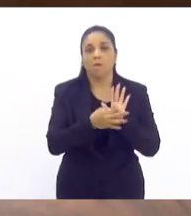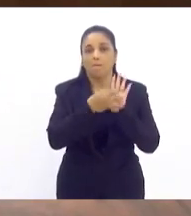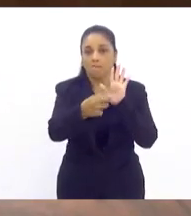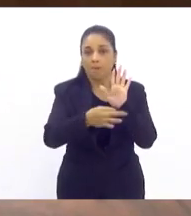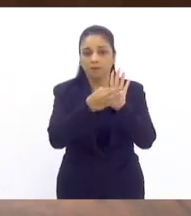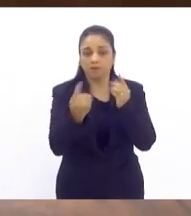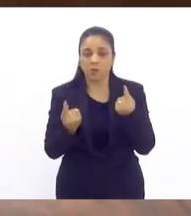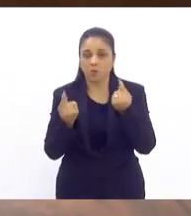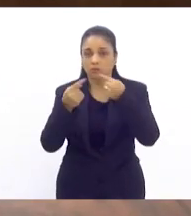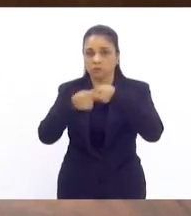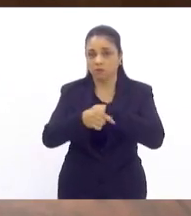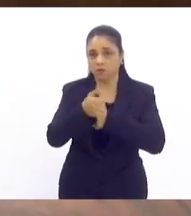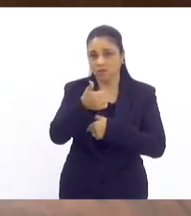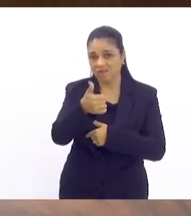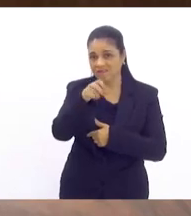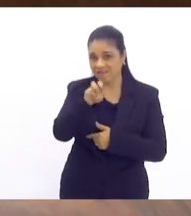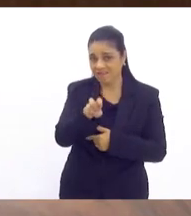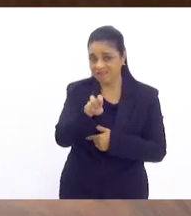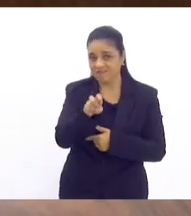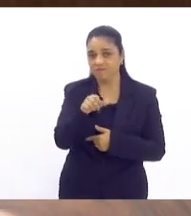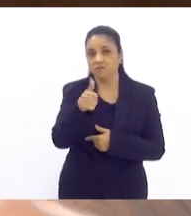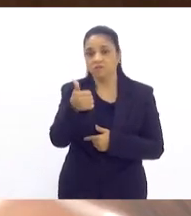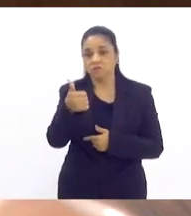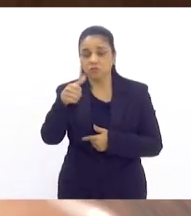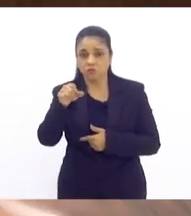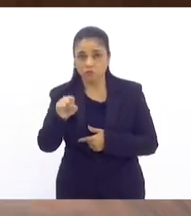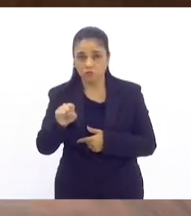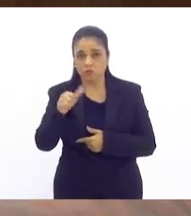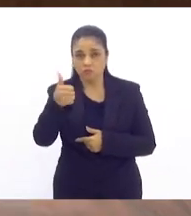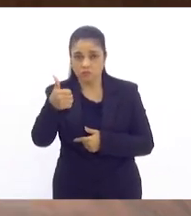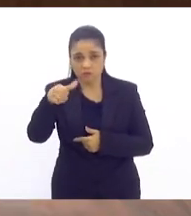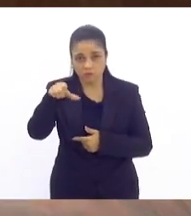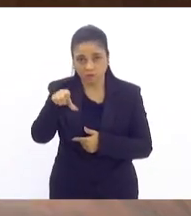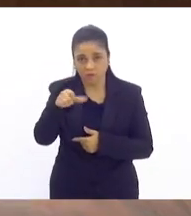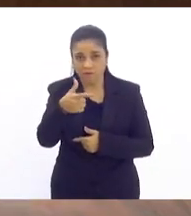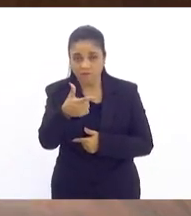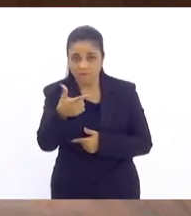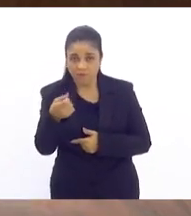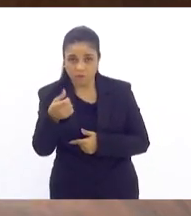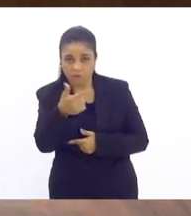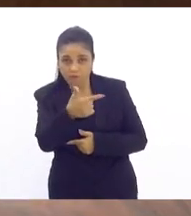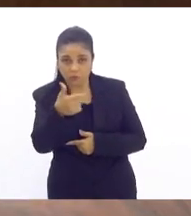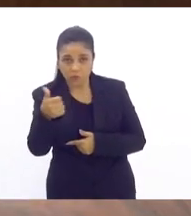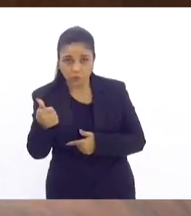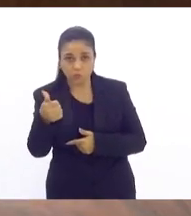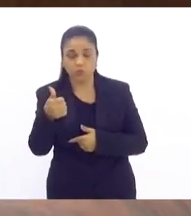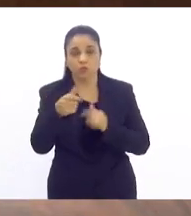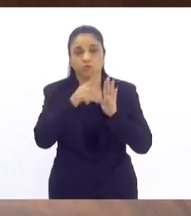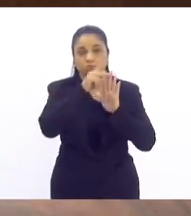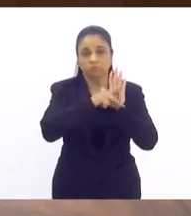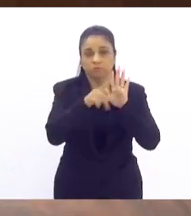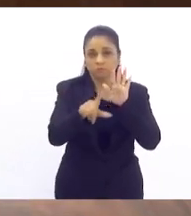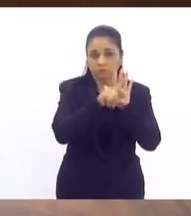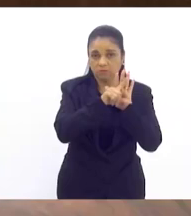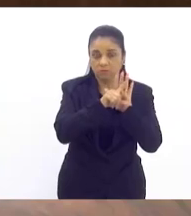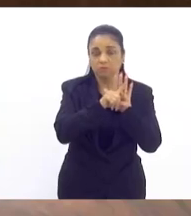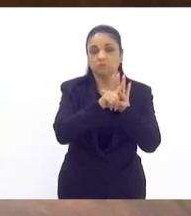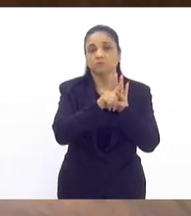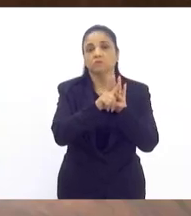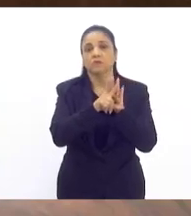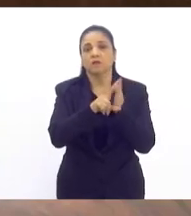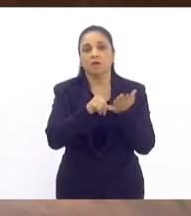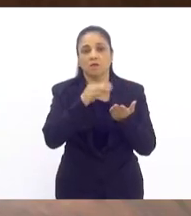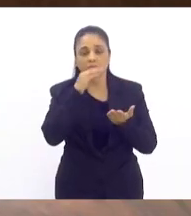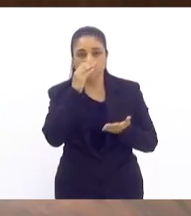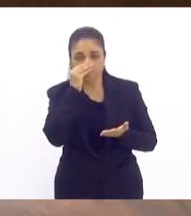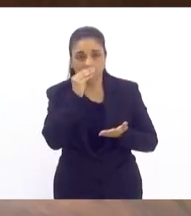as emendas 15 18 19 20 21 pois o artigo quinto do projeto de lenk estão importantes renúncia fiscal o